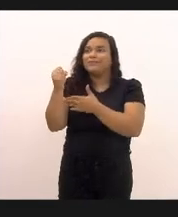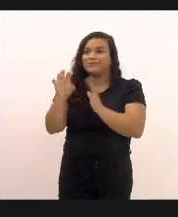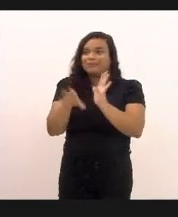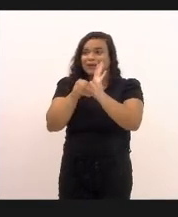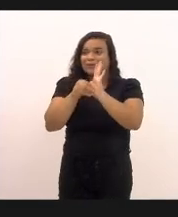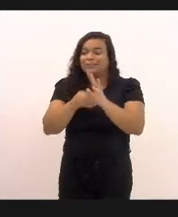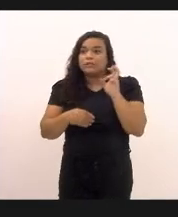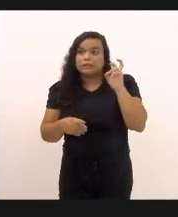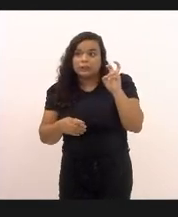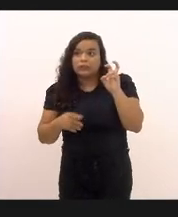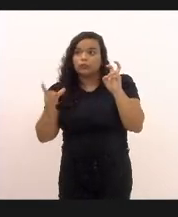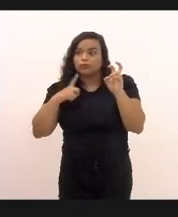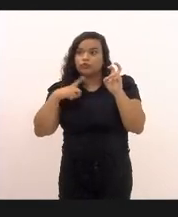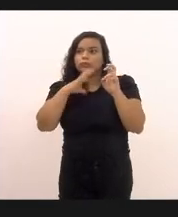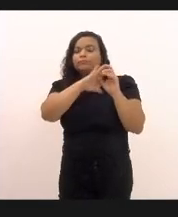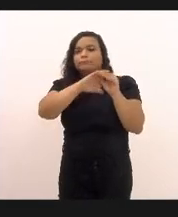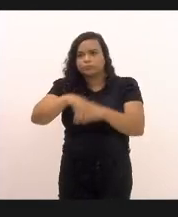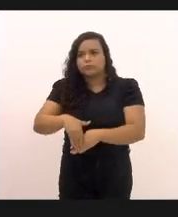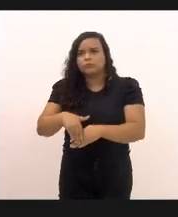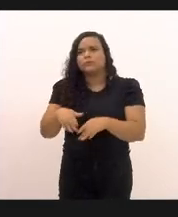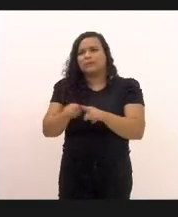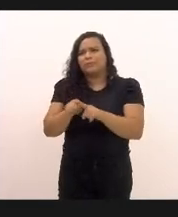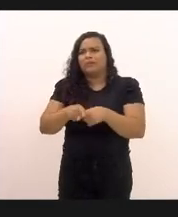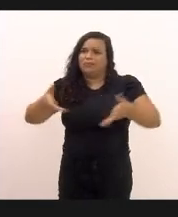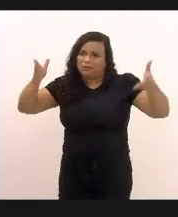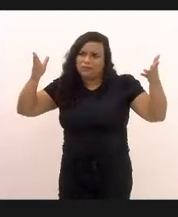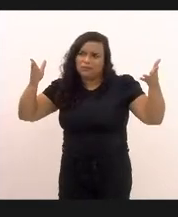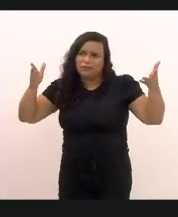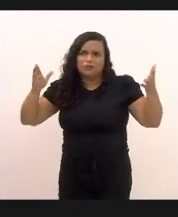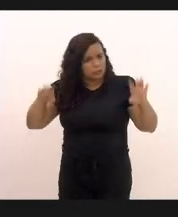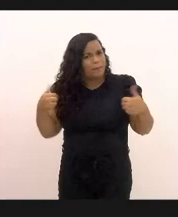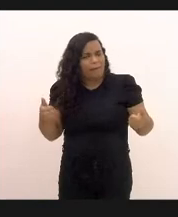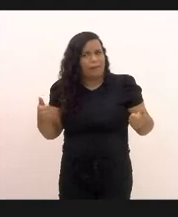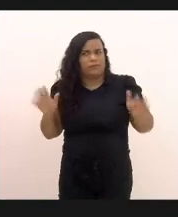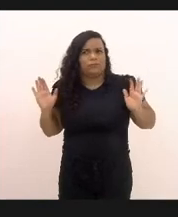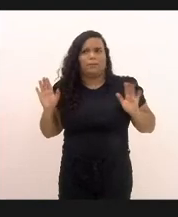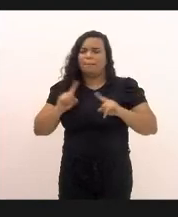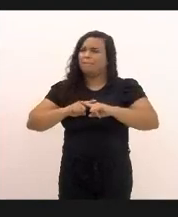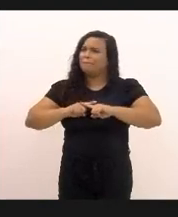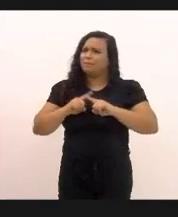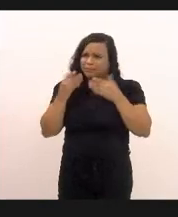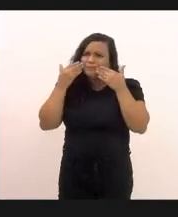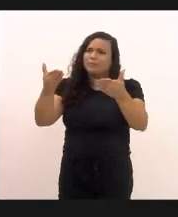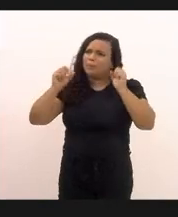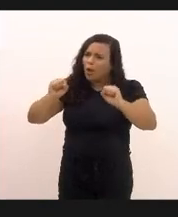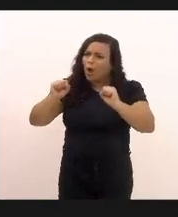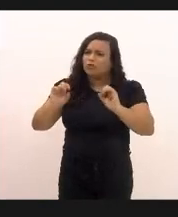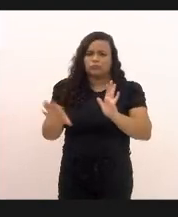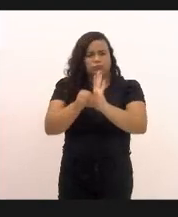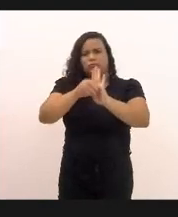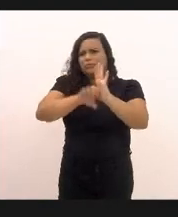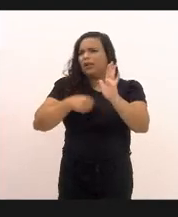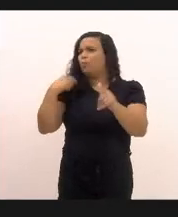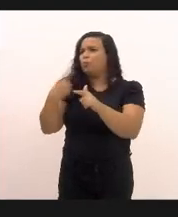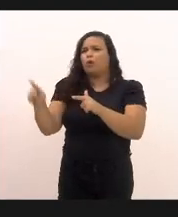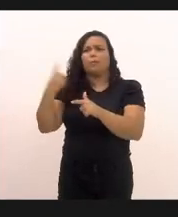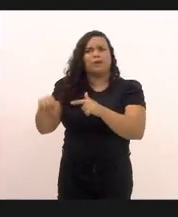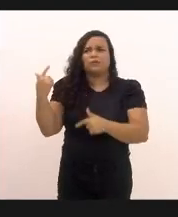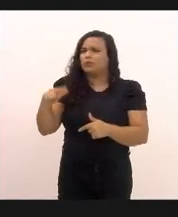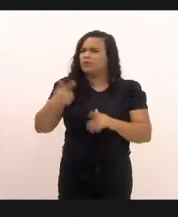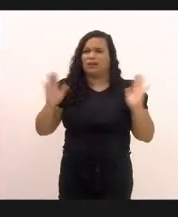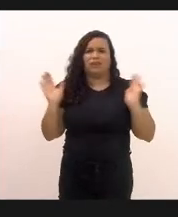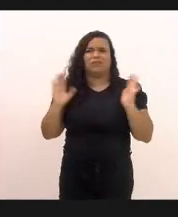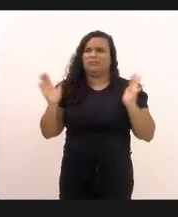supressivas. Ora, tudo bem, pode apresentar. Pode apresentar, eu não tenho problema nenhum com